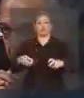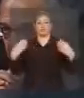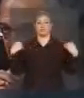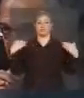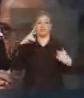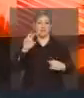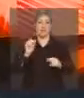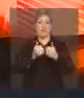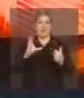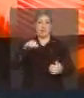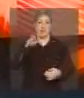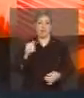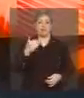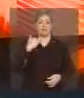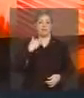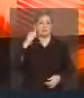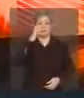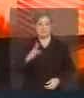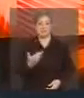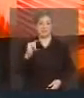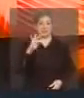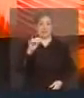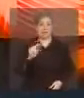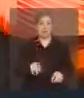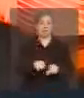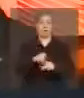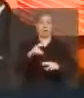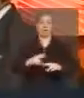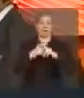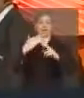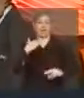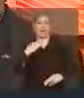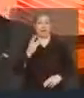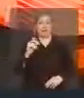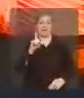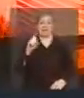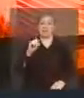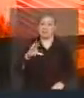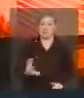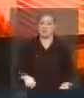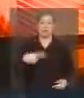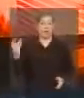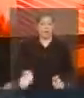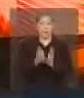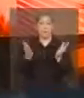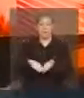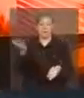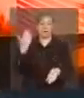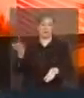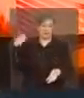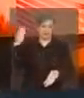conta no Itaú, no Banco do Brasil, na Caixa Econômica, no Bradesco. Os pobres já não estão mais tratados